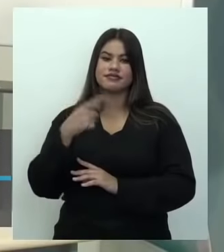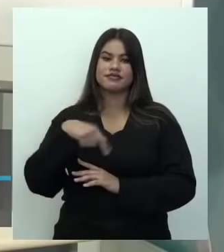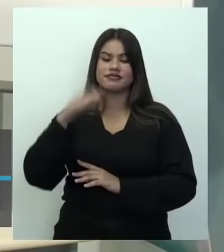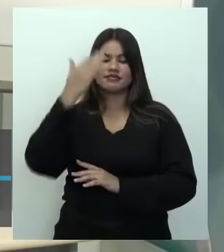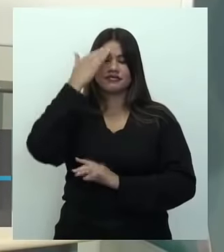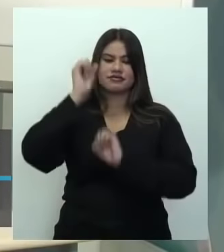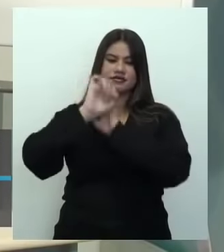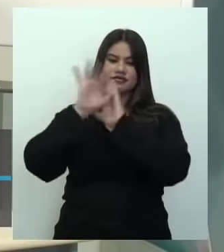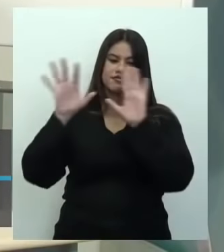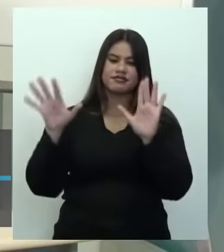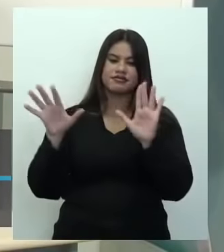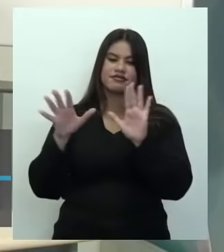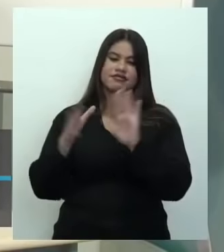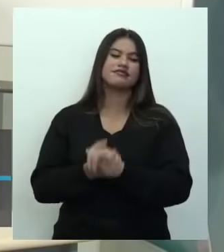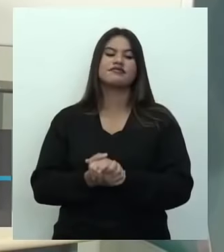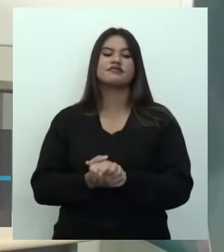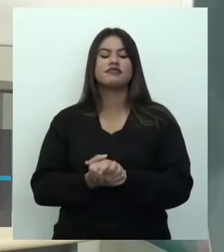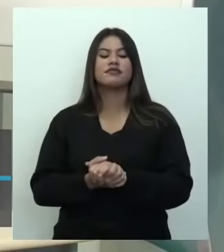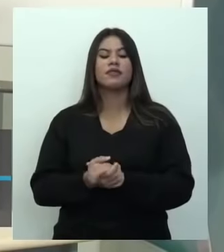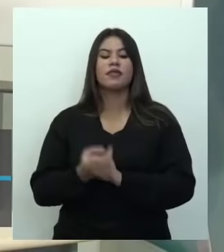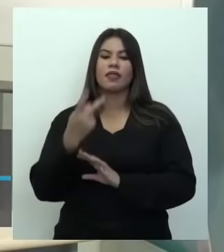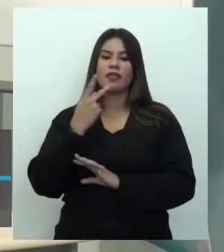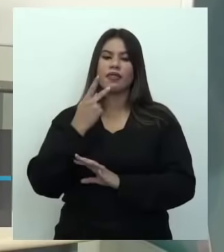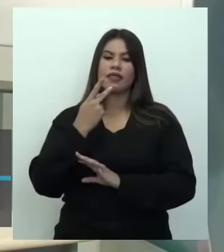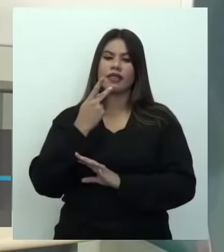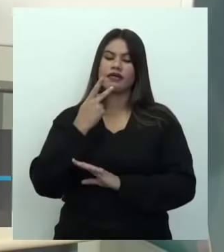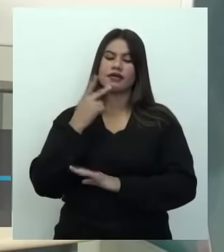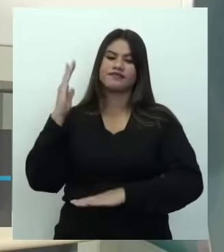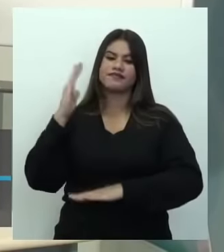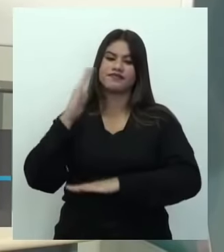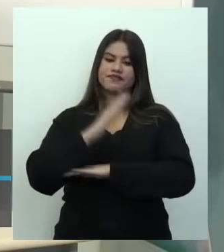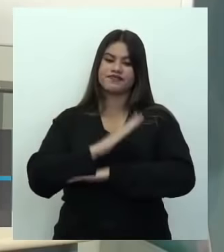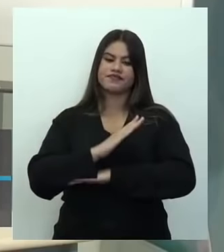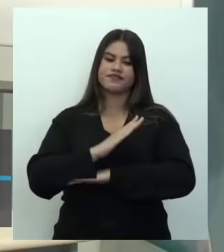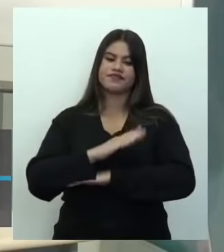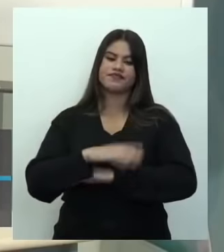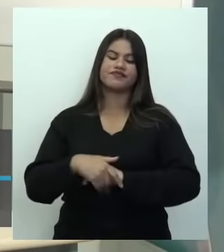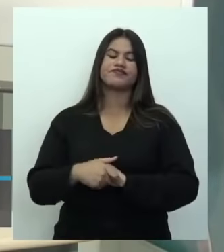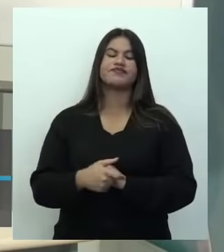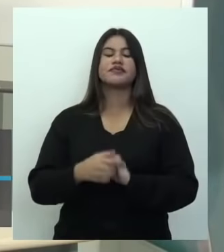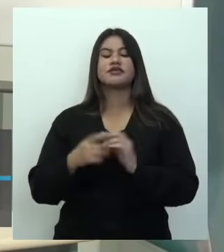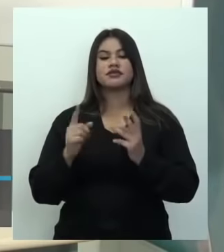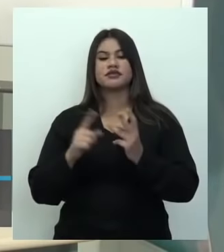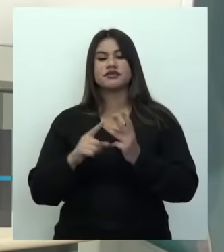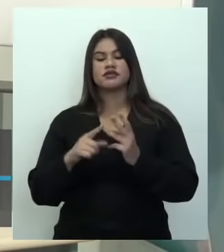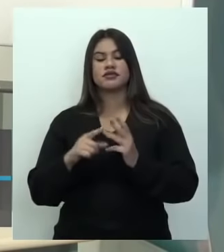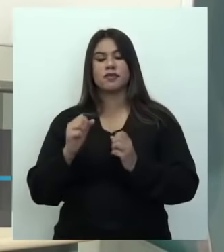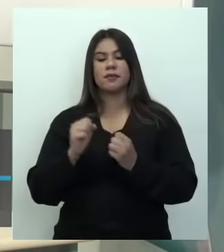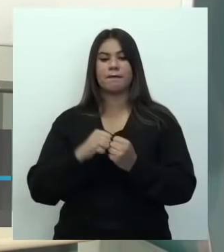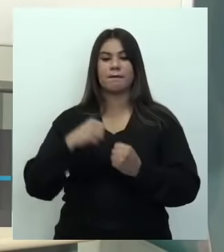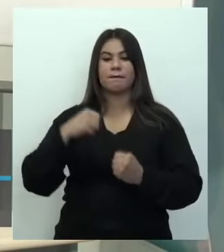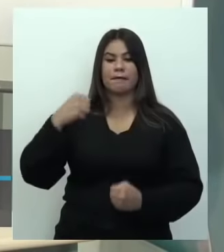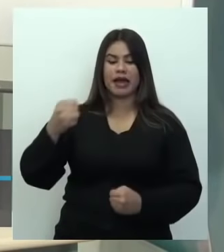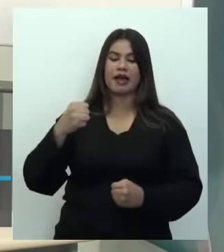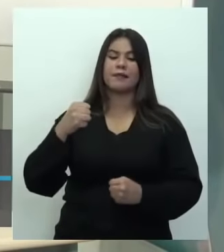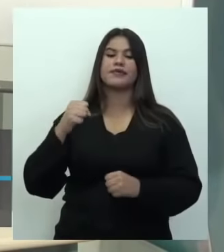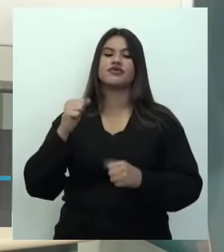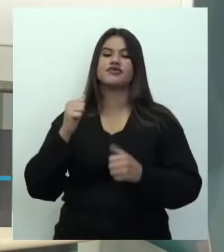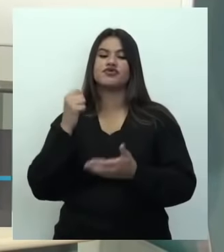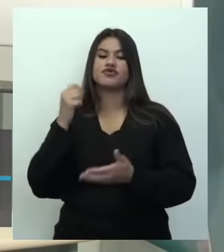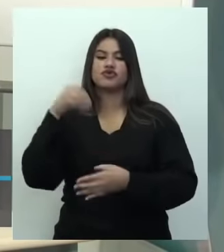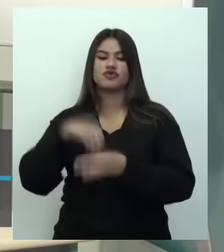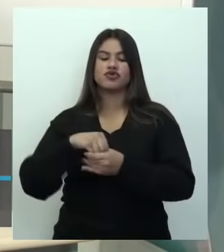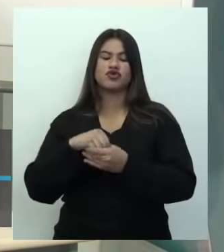GPS, agora nós falamos dessa cartografia, né? Da presença do mapa nos jogos. E o meu último questionamento para vocês é o